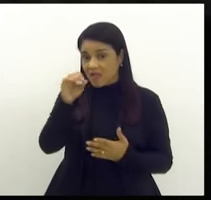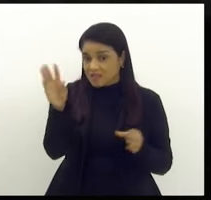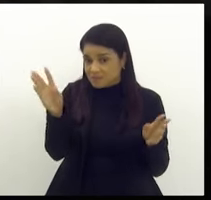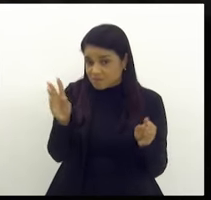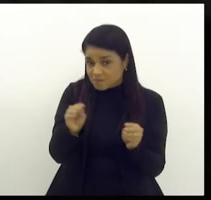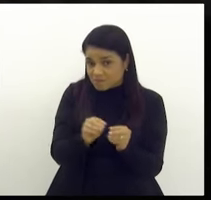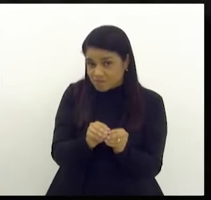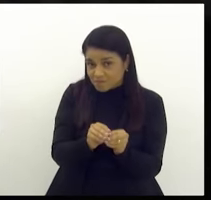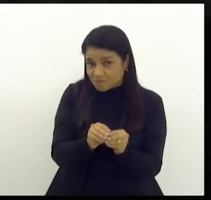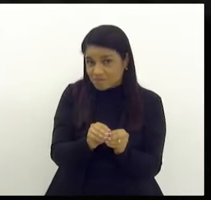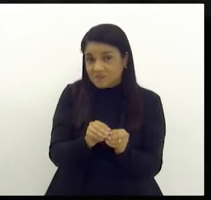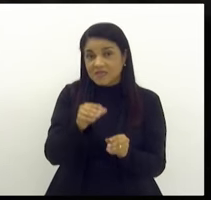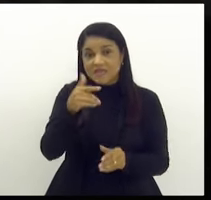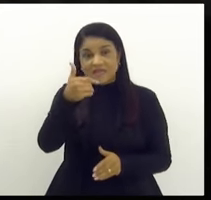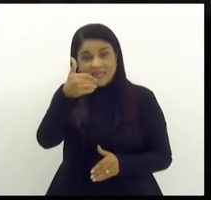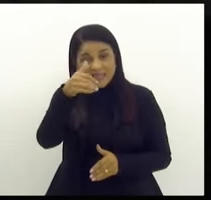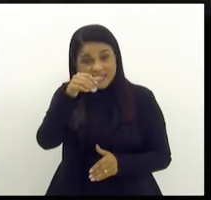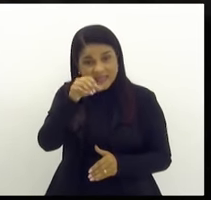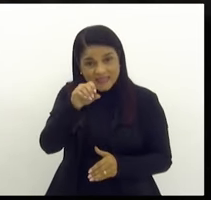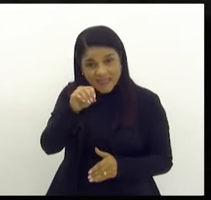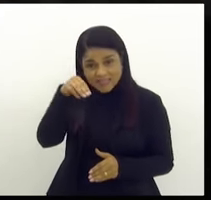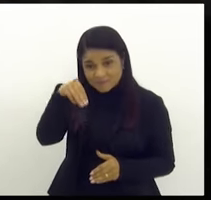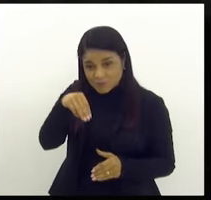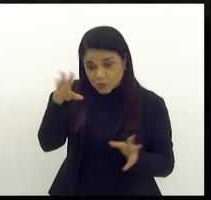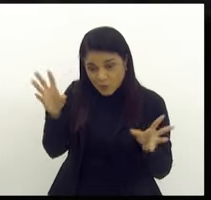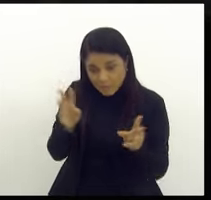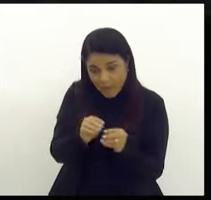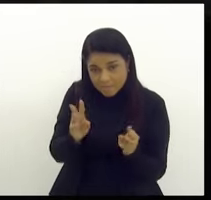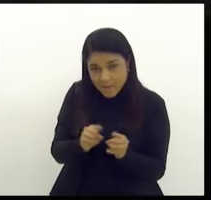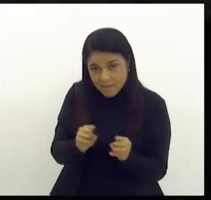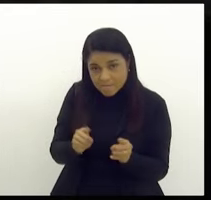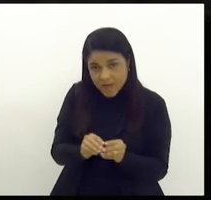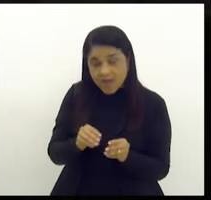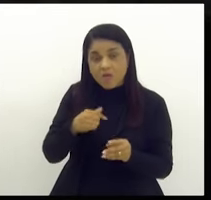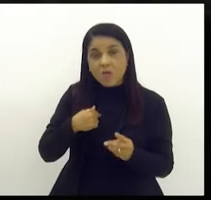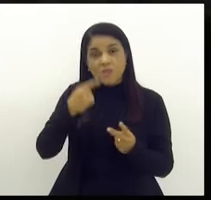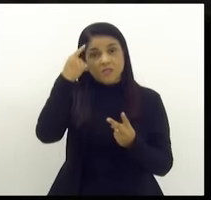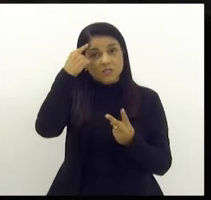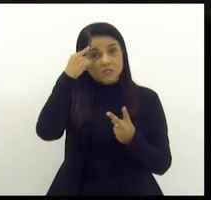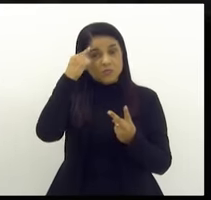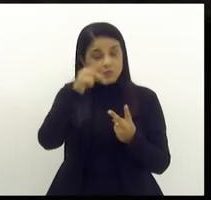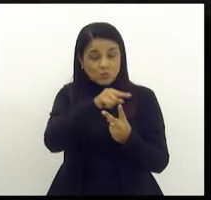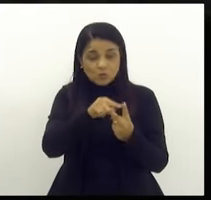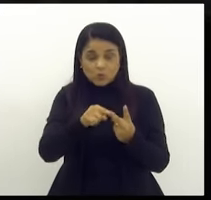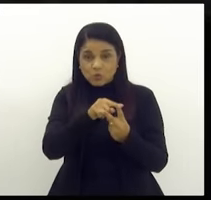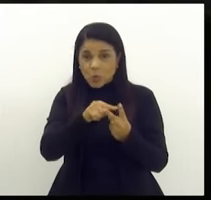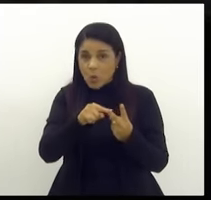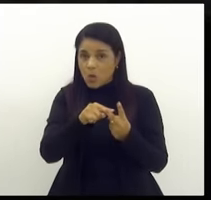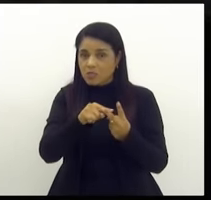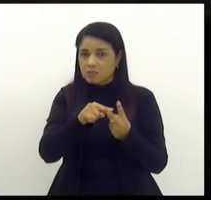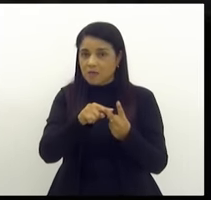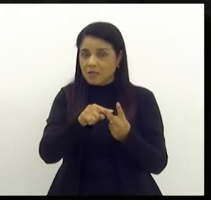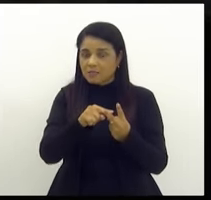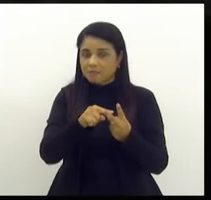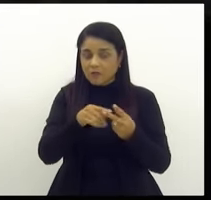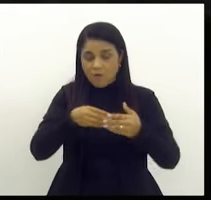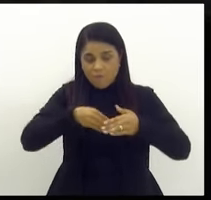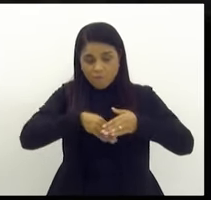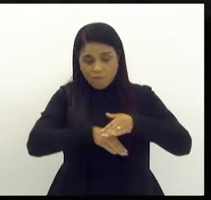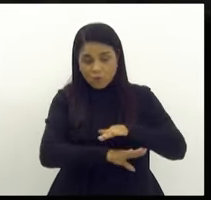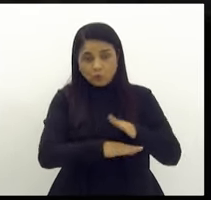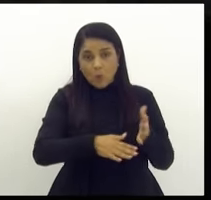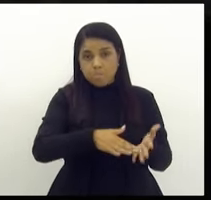a gente fazer uma análise minudente de tudo então eu peguei aqueles que têm mais expressão são Fundos que estão mais